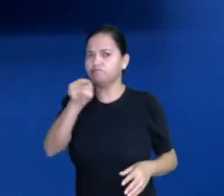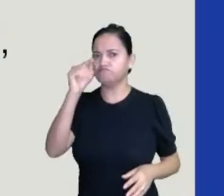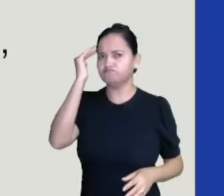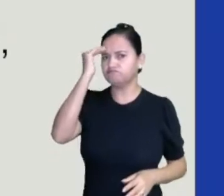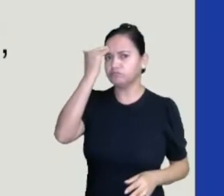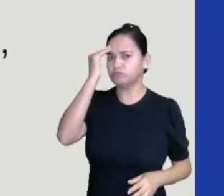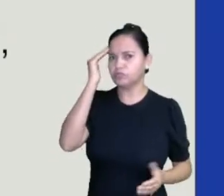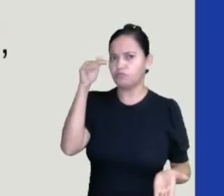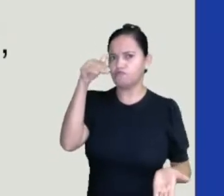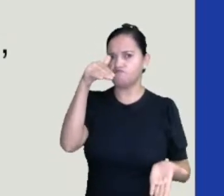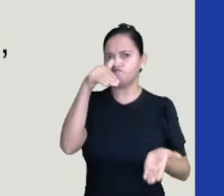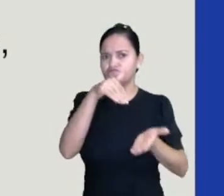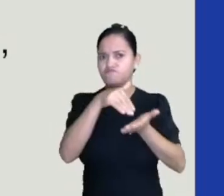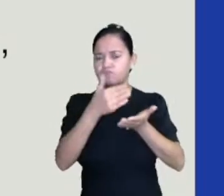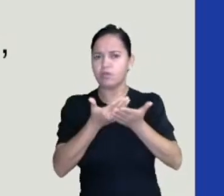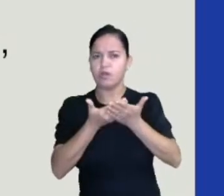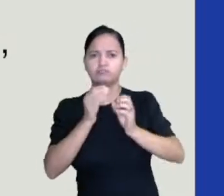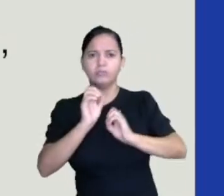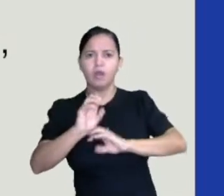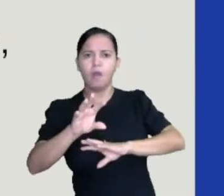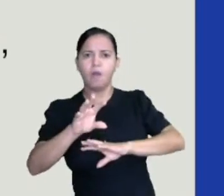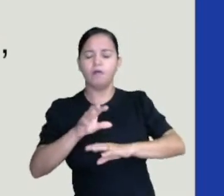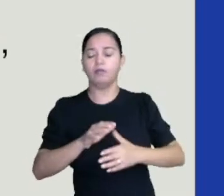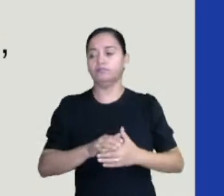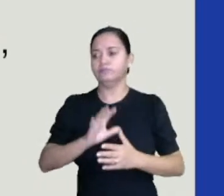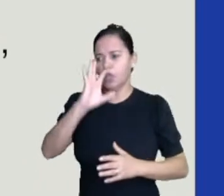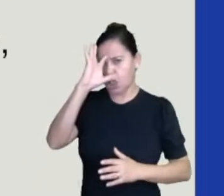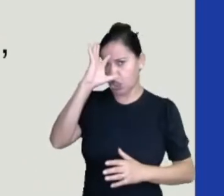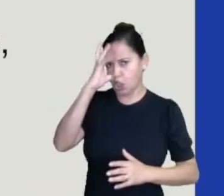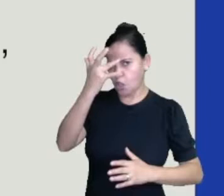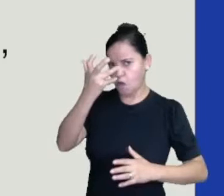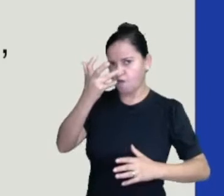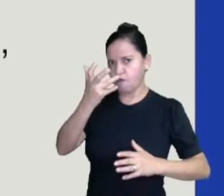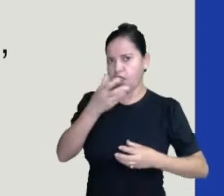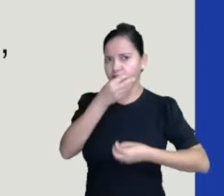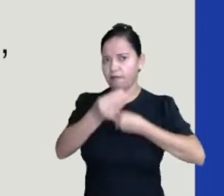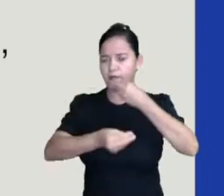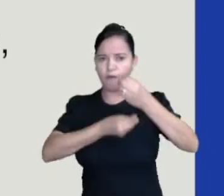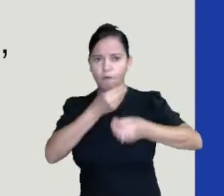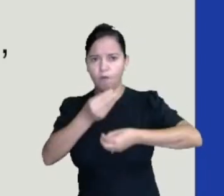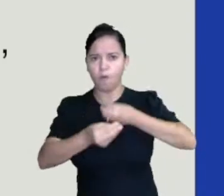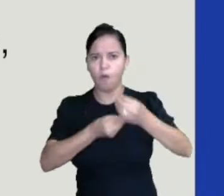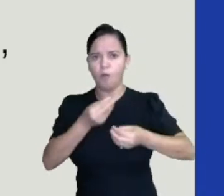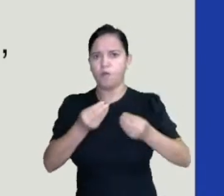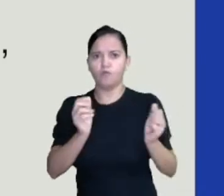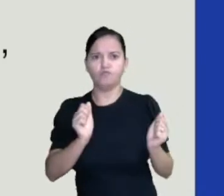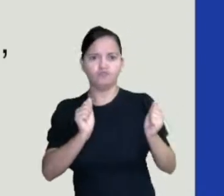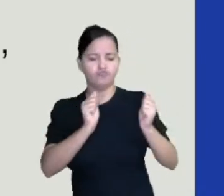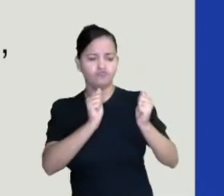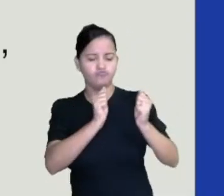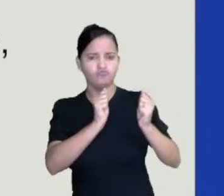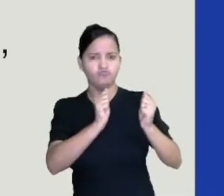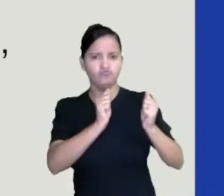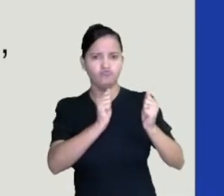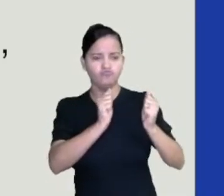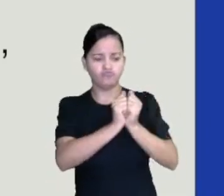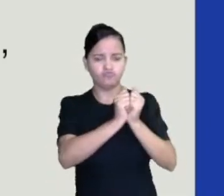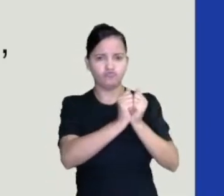entendendo? Resolver e elaborar problemas aditivos, envolvendo os significados de juntar e